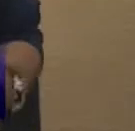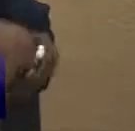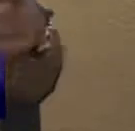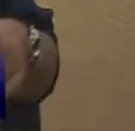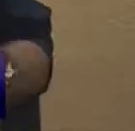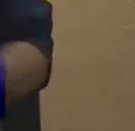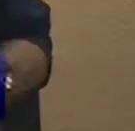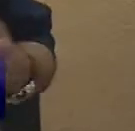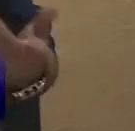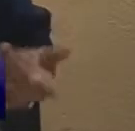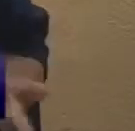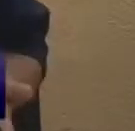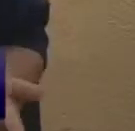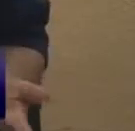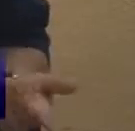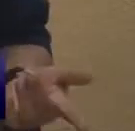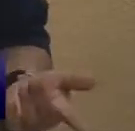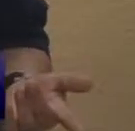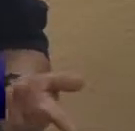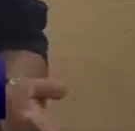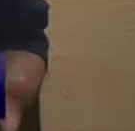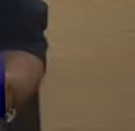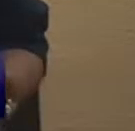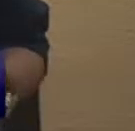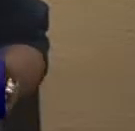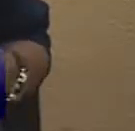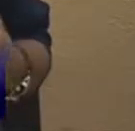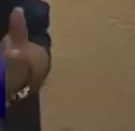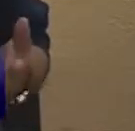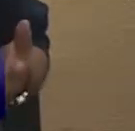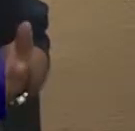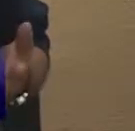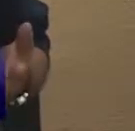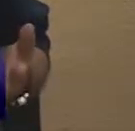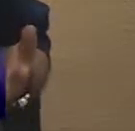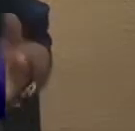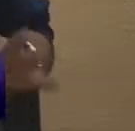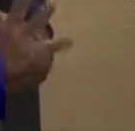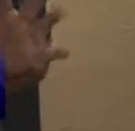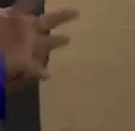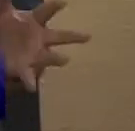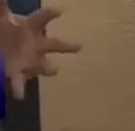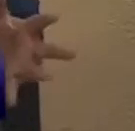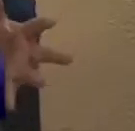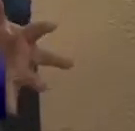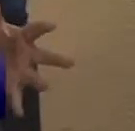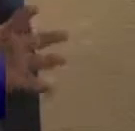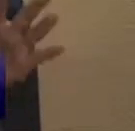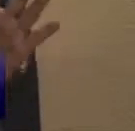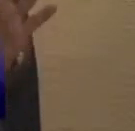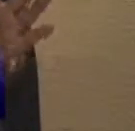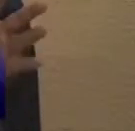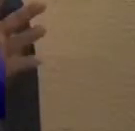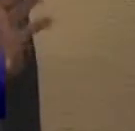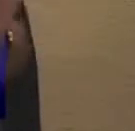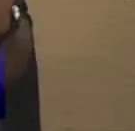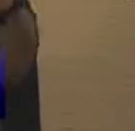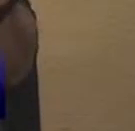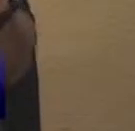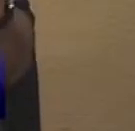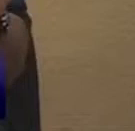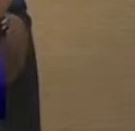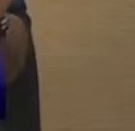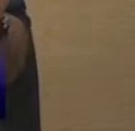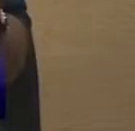produto cultural via incentivo dessa lei for realizado. Né? Como eu disse, é pequeno e já vou